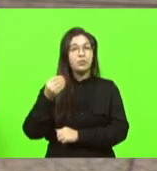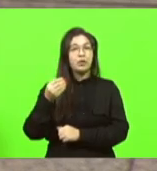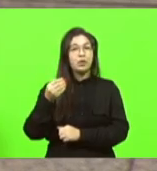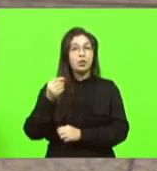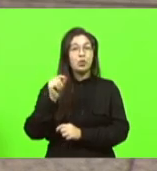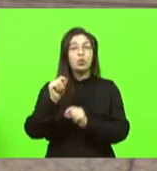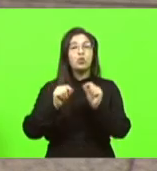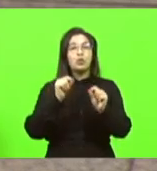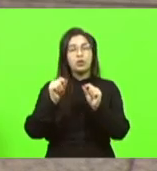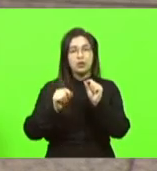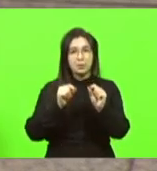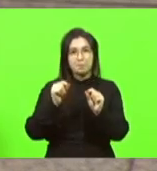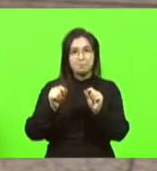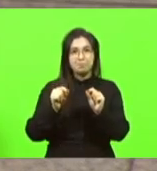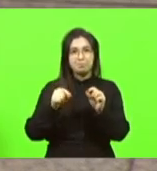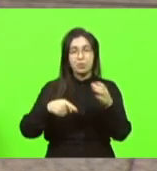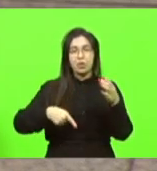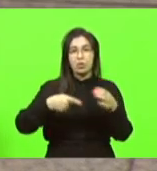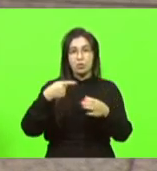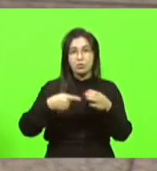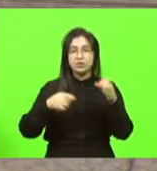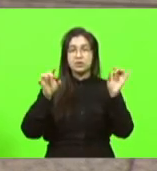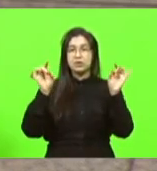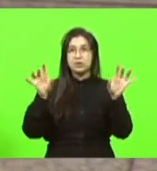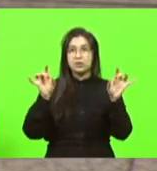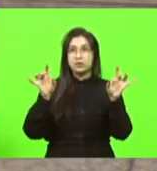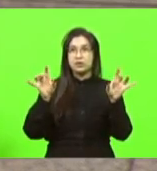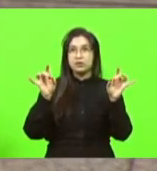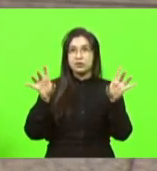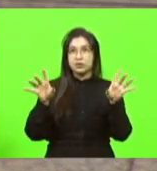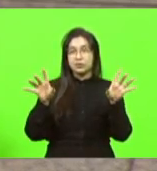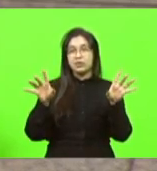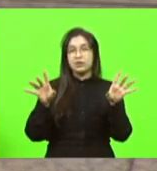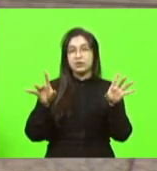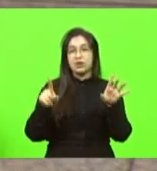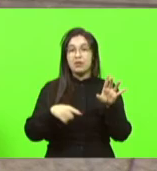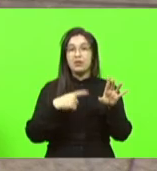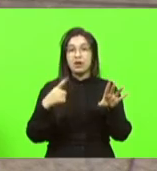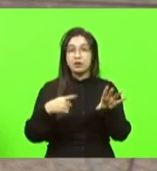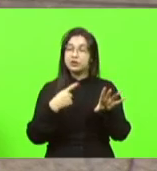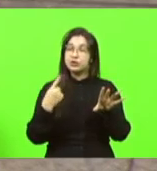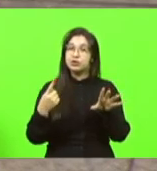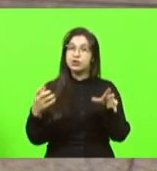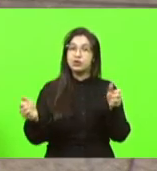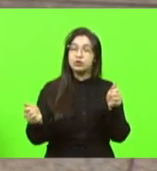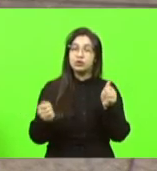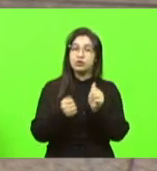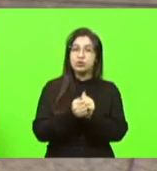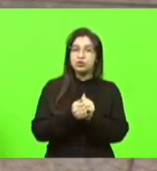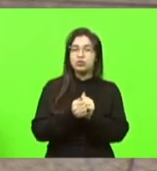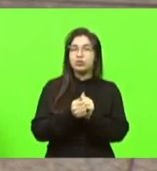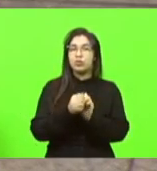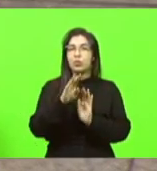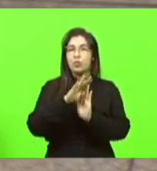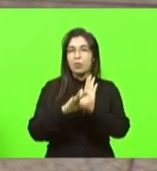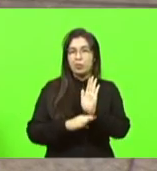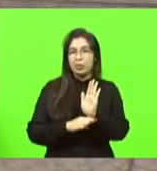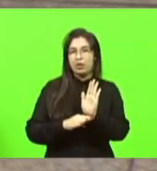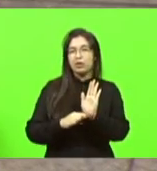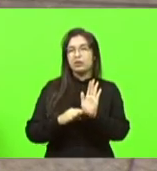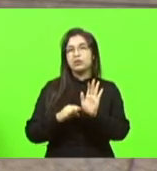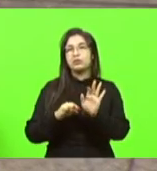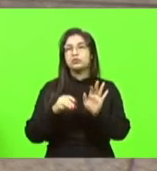da comissão especial que nós formamos para debater o plano de cargos carreira e salário